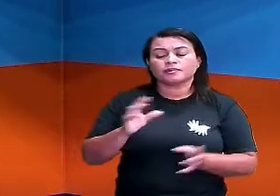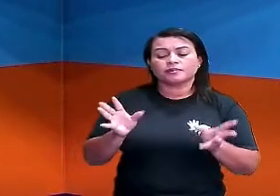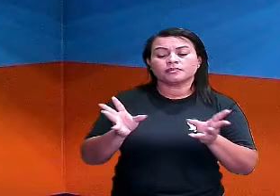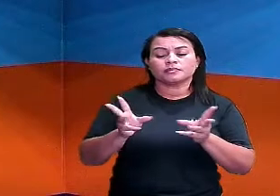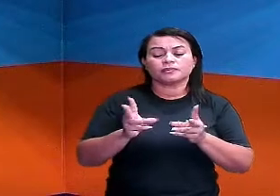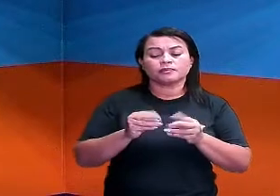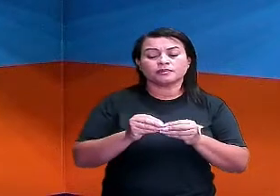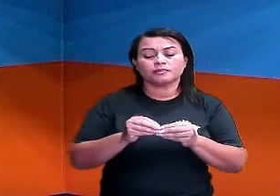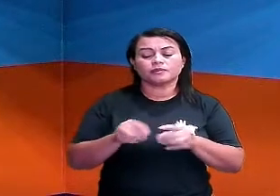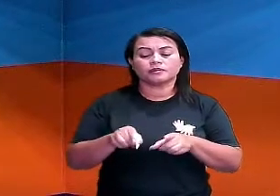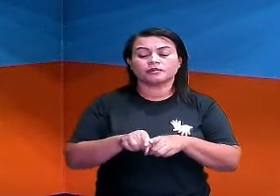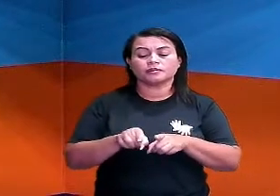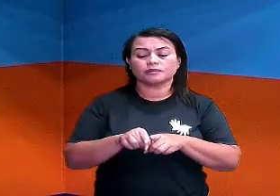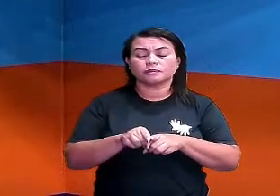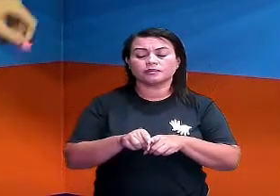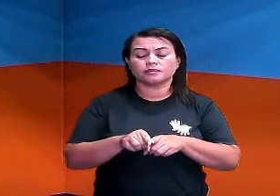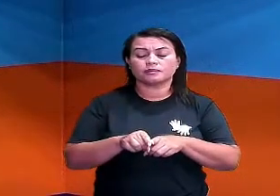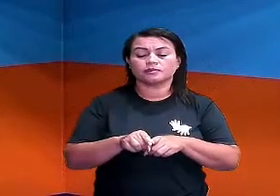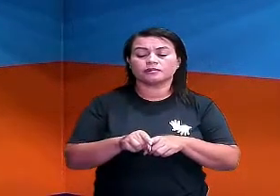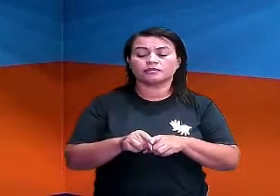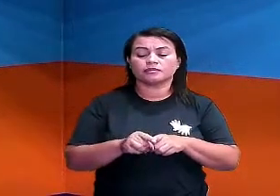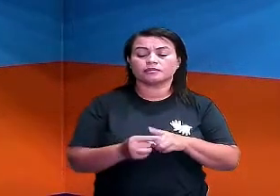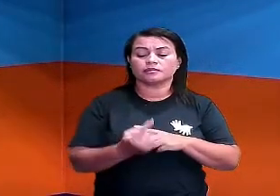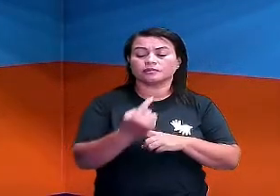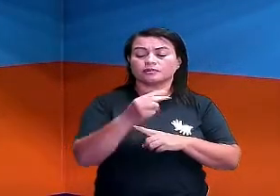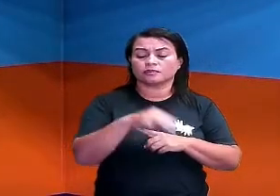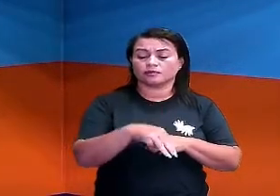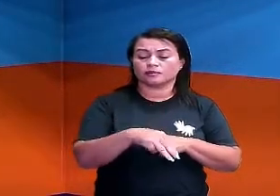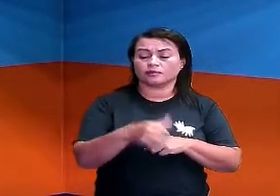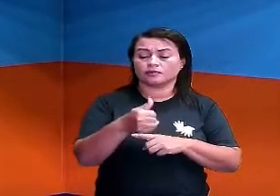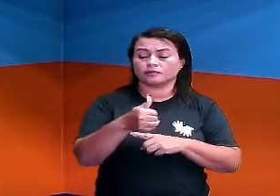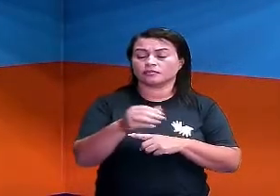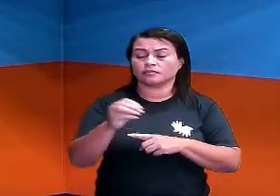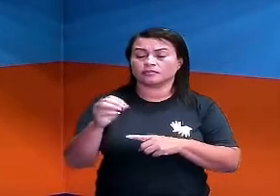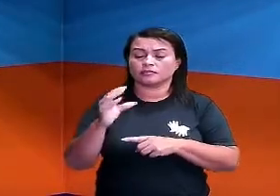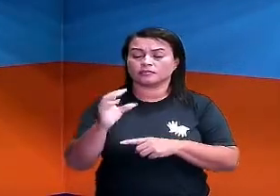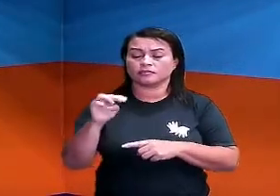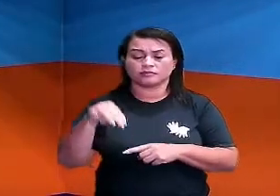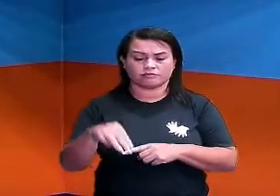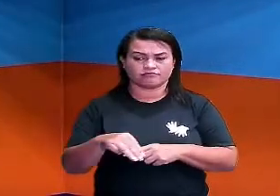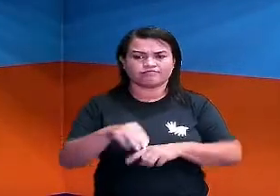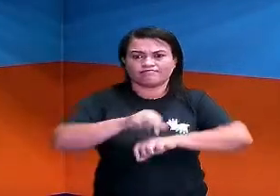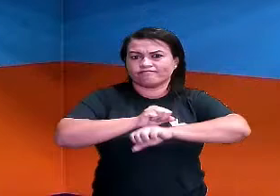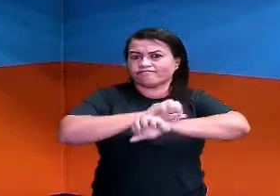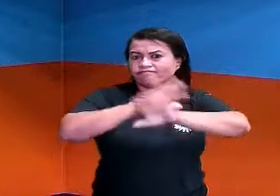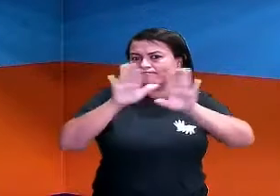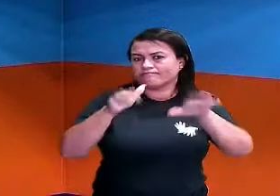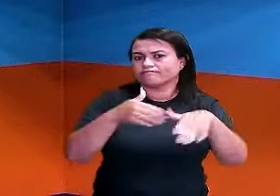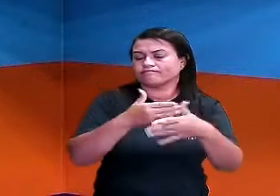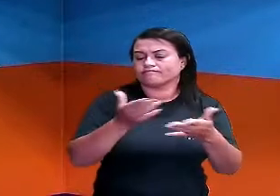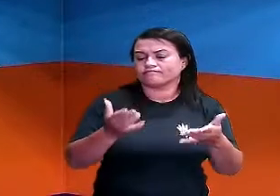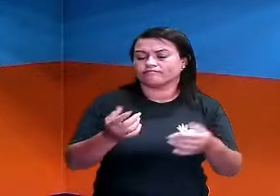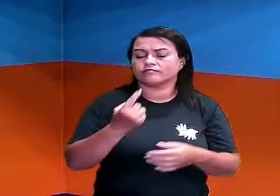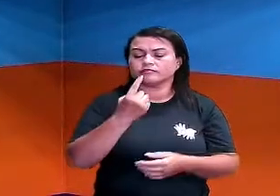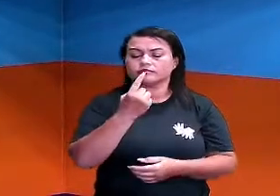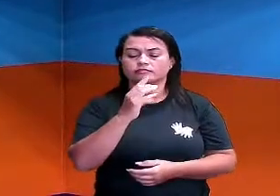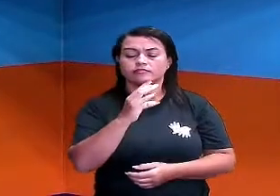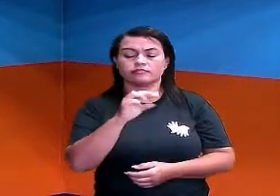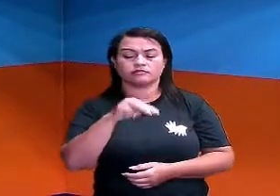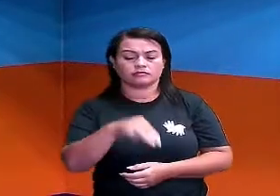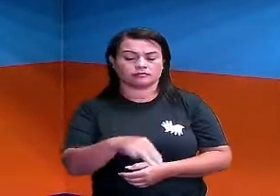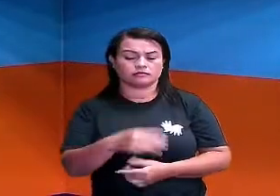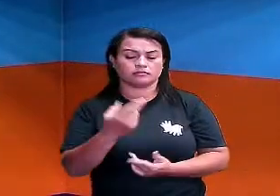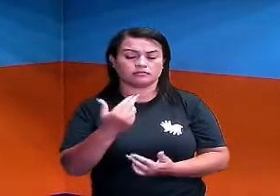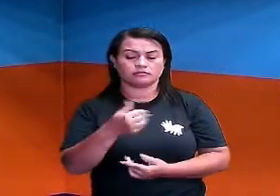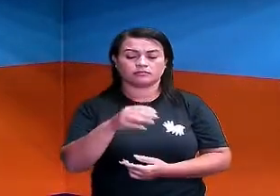abreviação, né? De metro, que é o m, e de centímetro, que é o cm. Tá certo? Então fica bem claro para você. 1 centímetro igual a